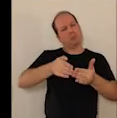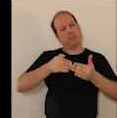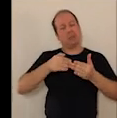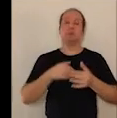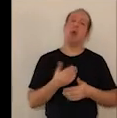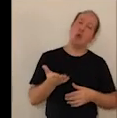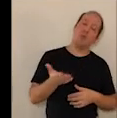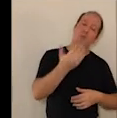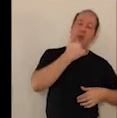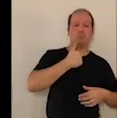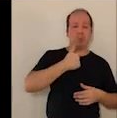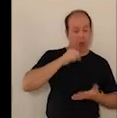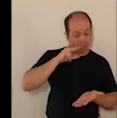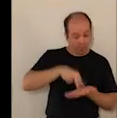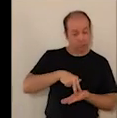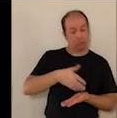meu senhor. Levante-se.